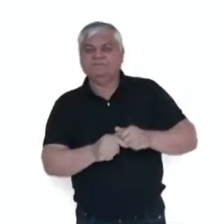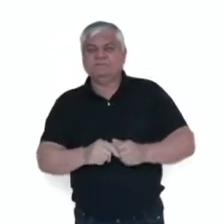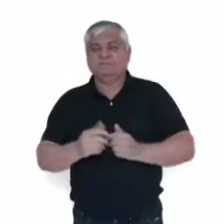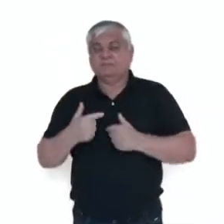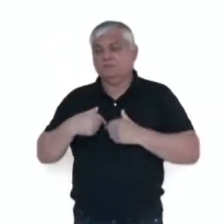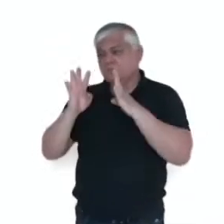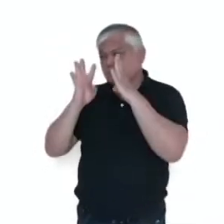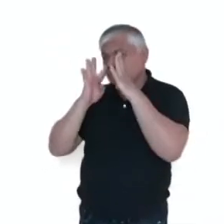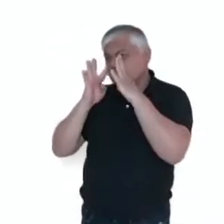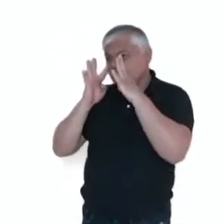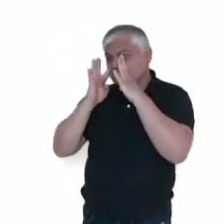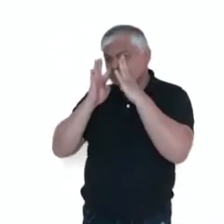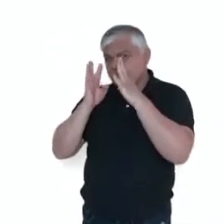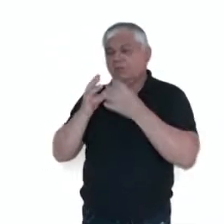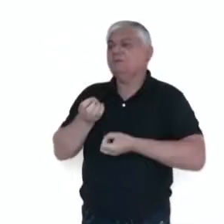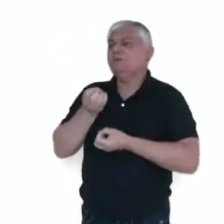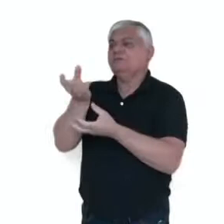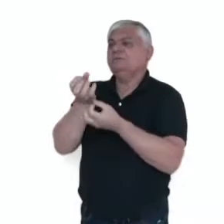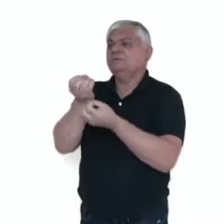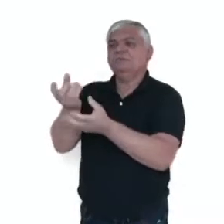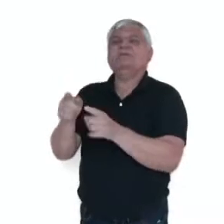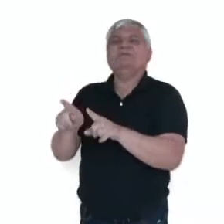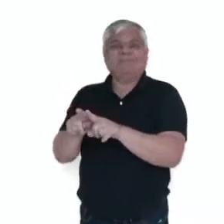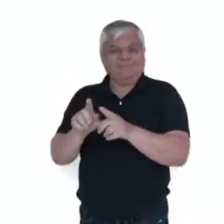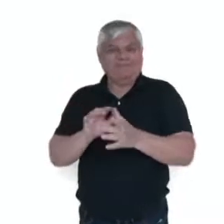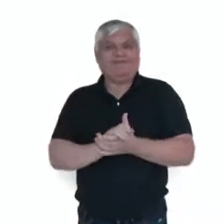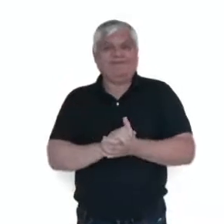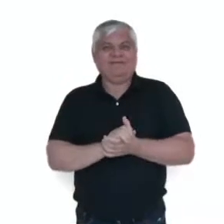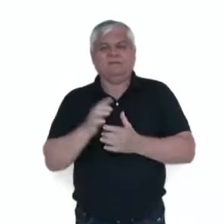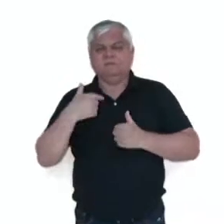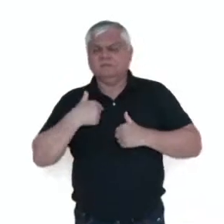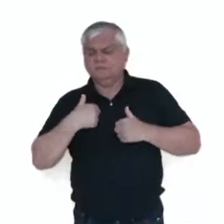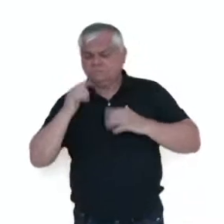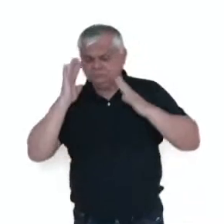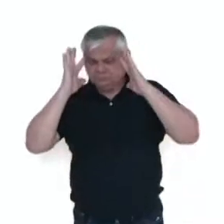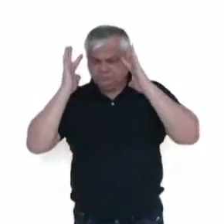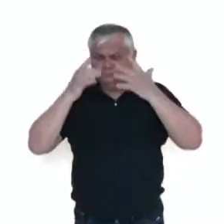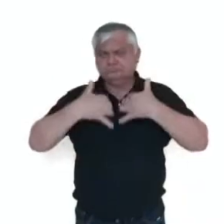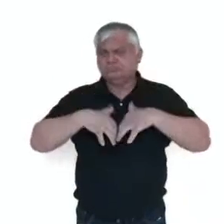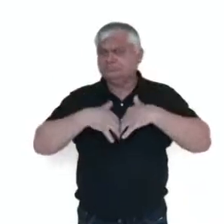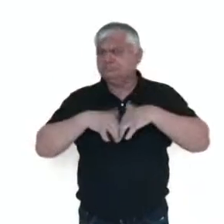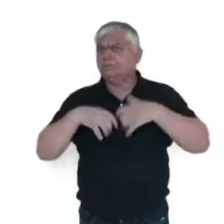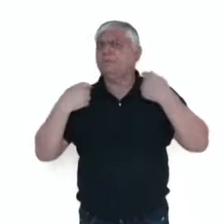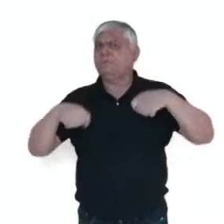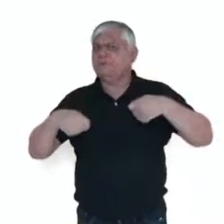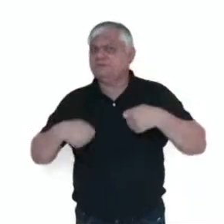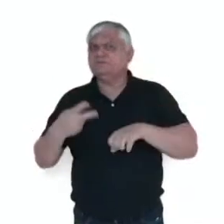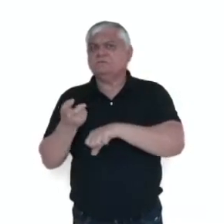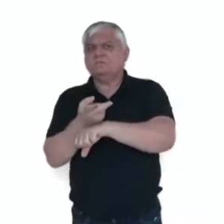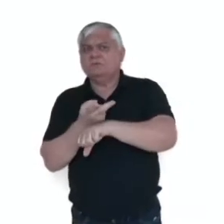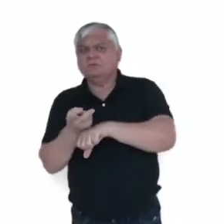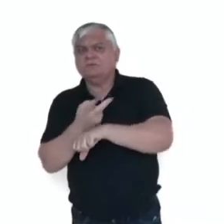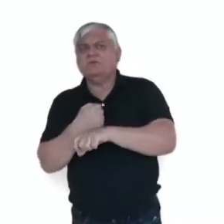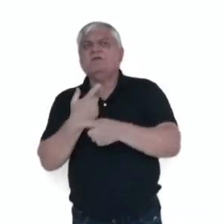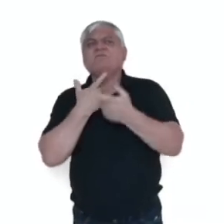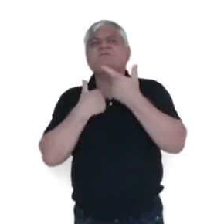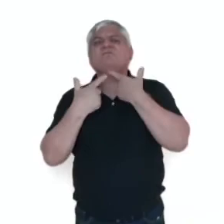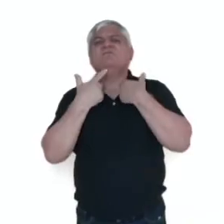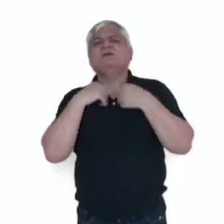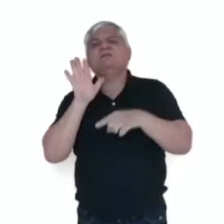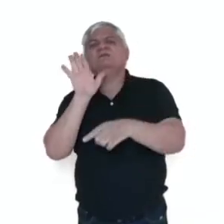pessoas. Refletimos que precisamos correr atrás de formas de realizar os nossos